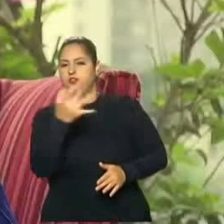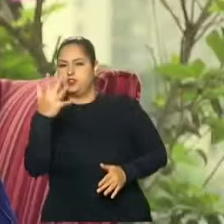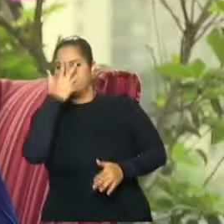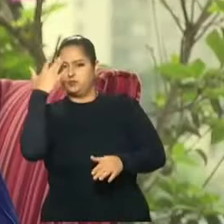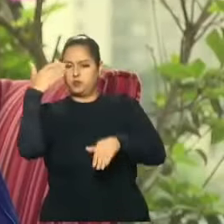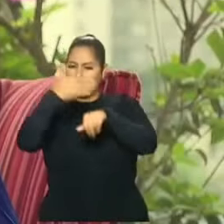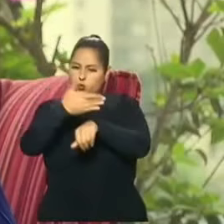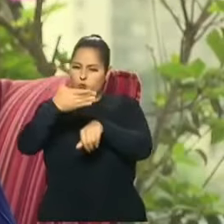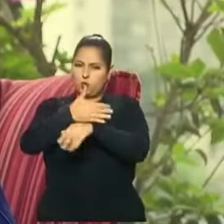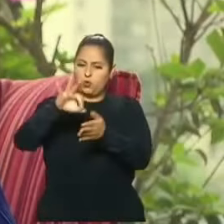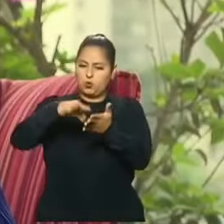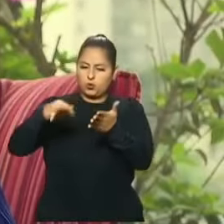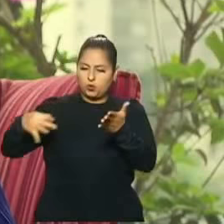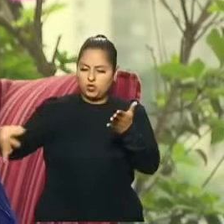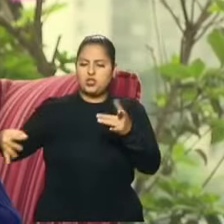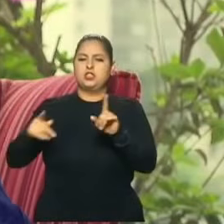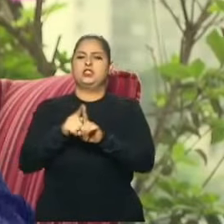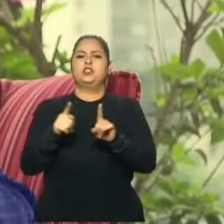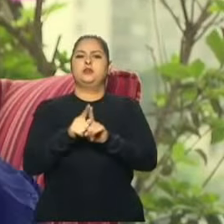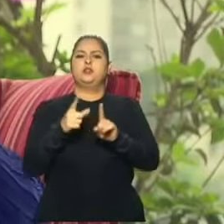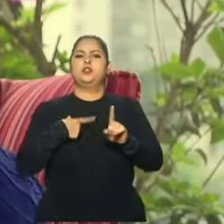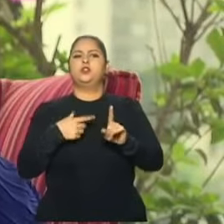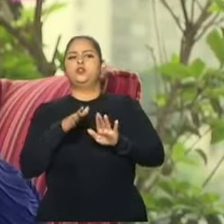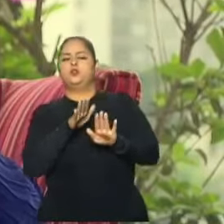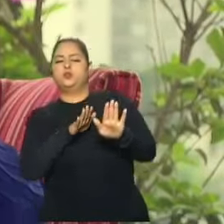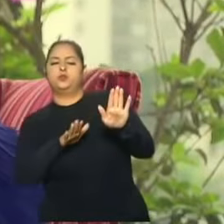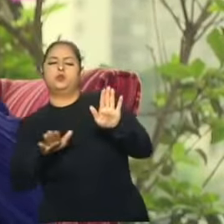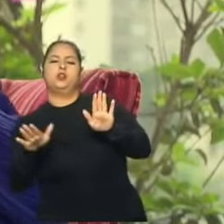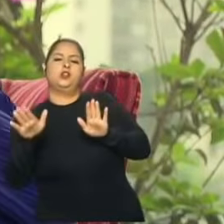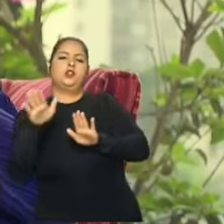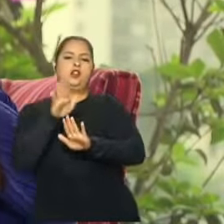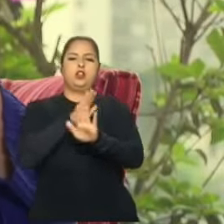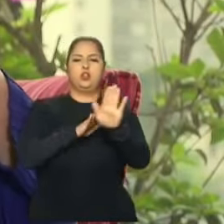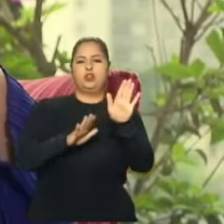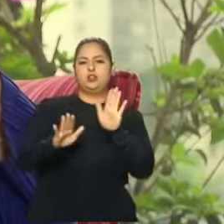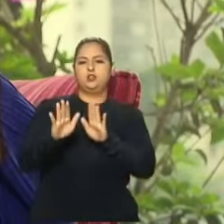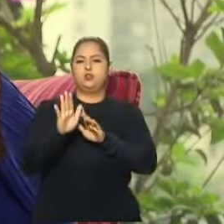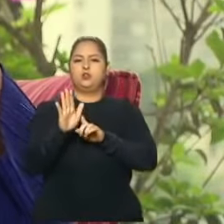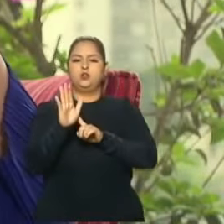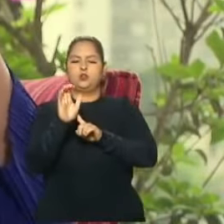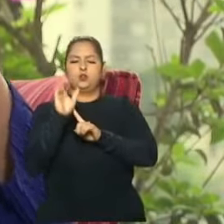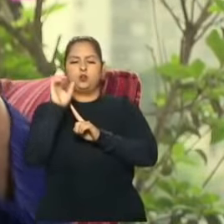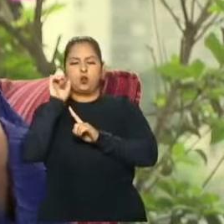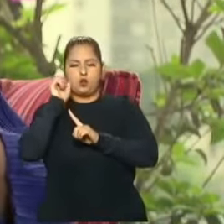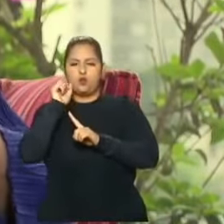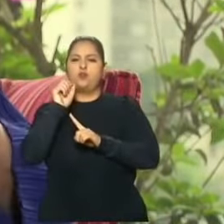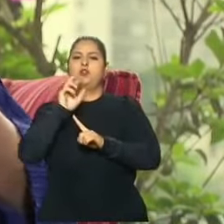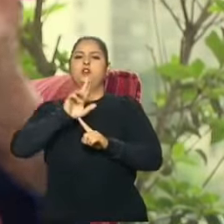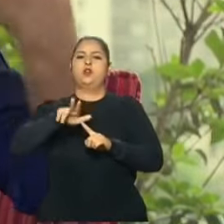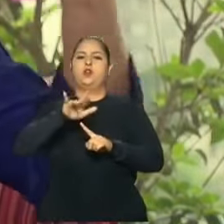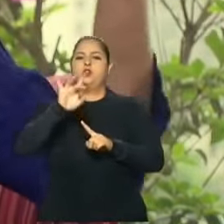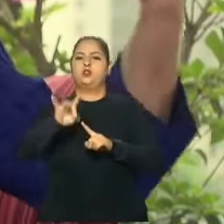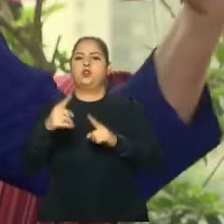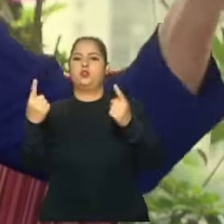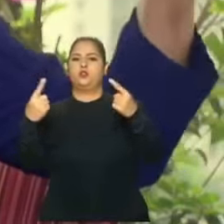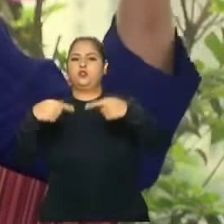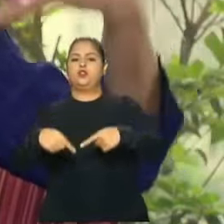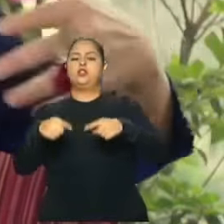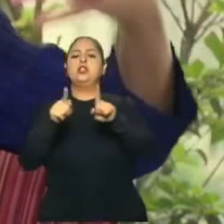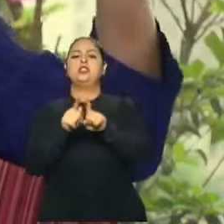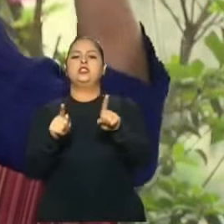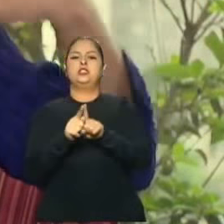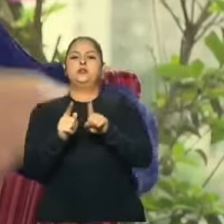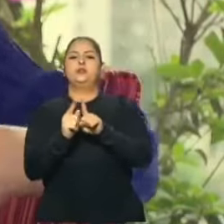né? E eu tive, assim, o cuidado de ouvir não só os finalistas, mas